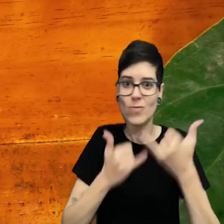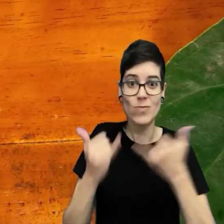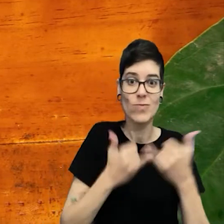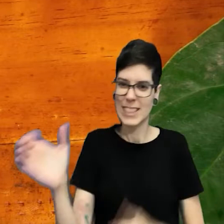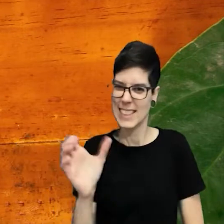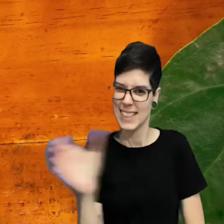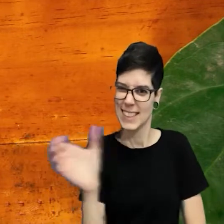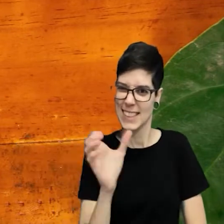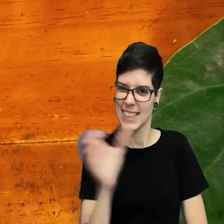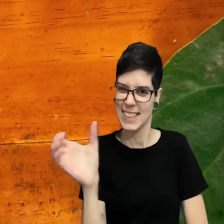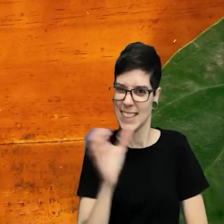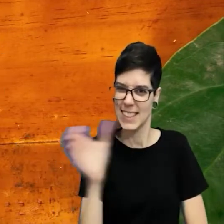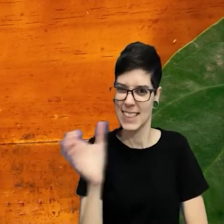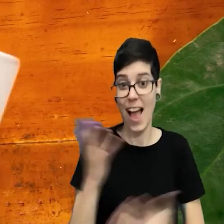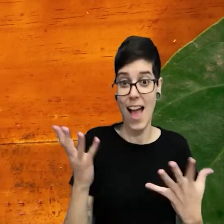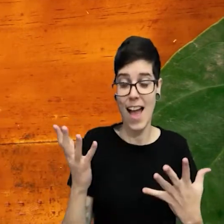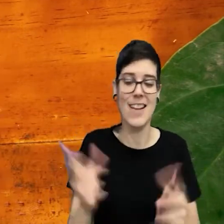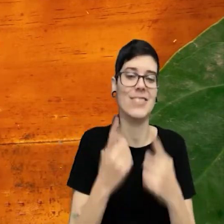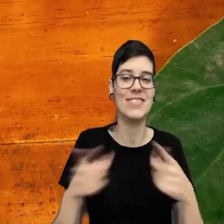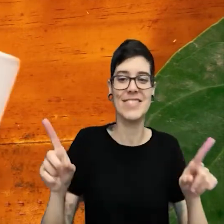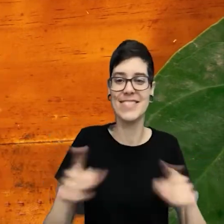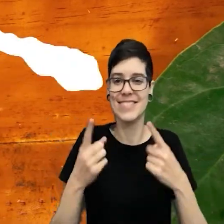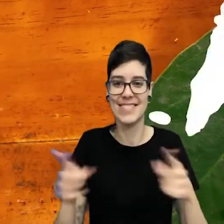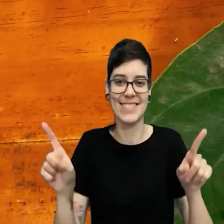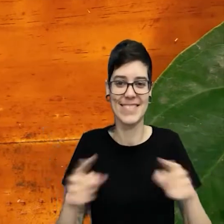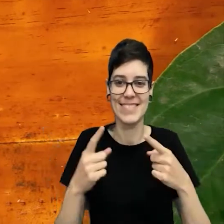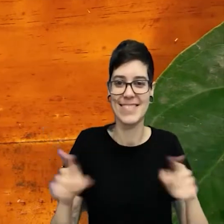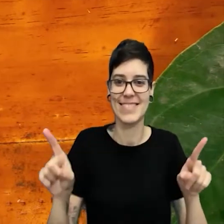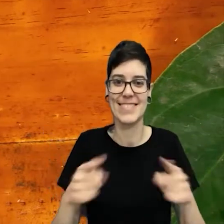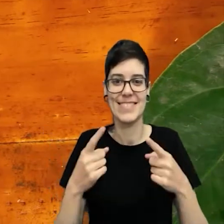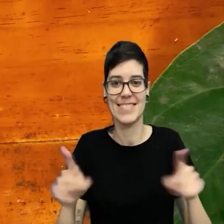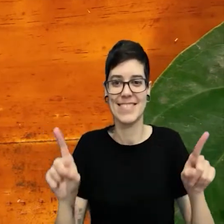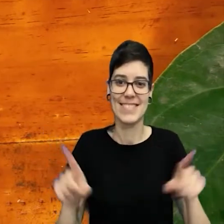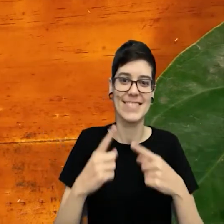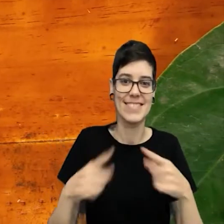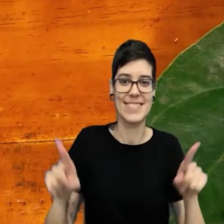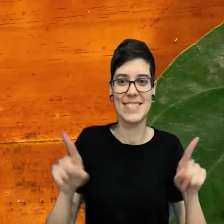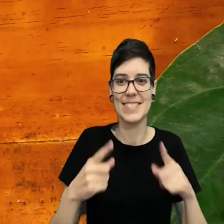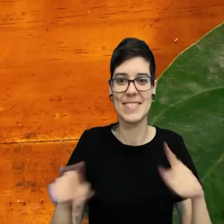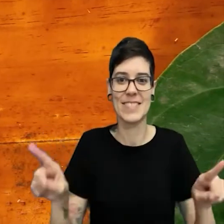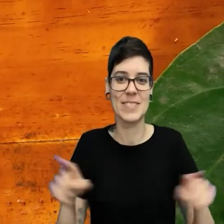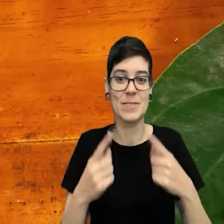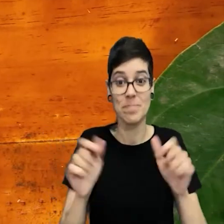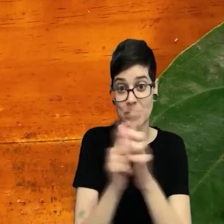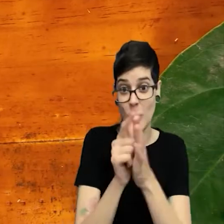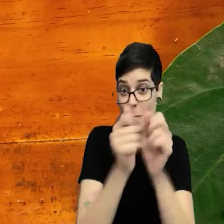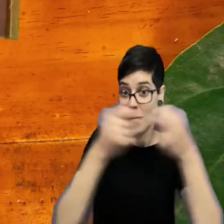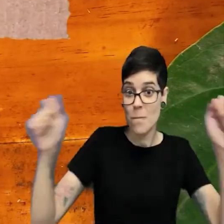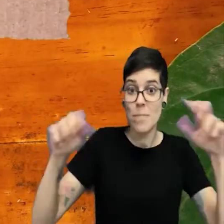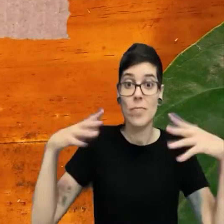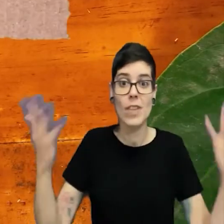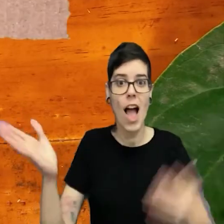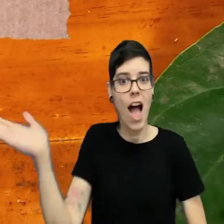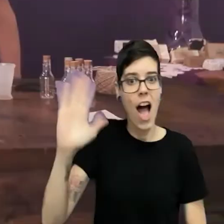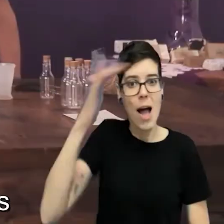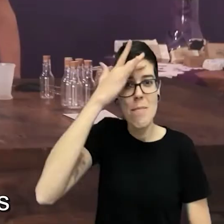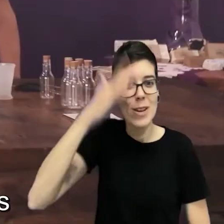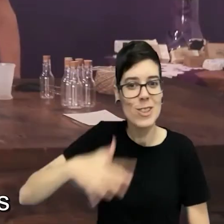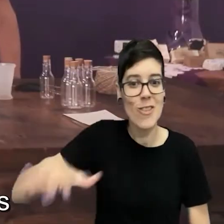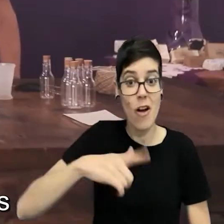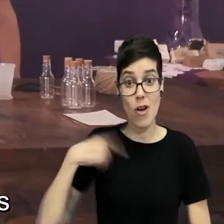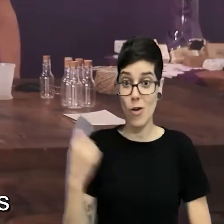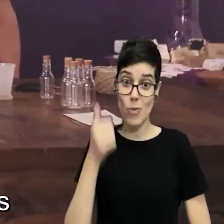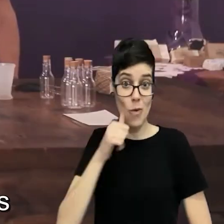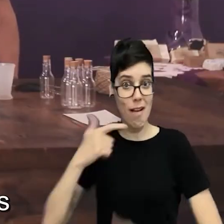de porcelana branca. A caneca treme, se transforma numa garrafinha de vidro cheia de sal, flores e ervas. Episódio 4. Escalda-pés.